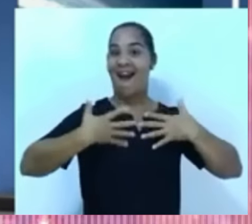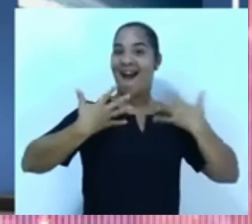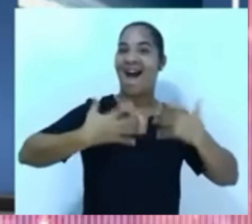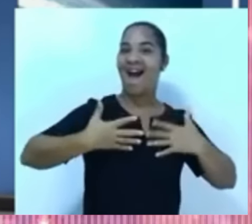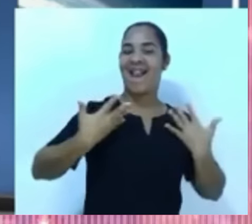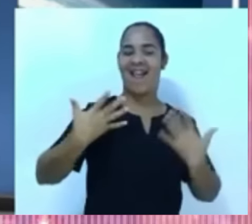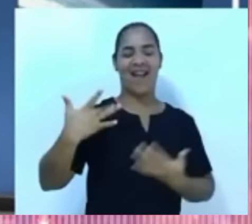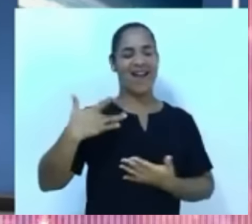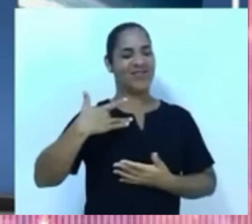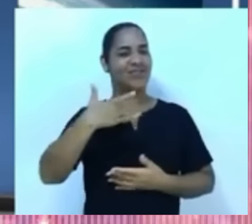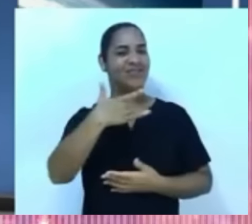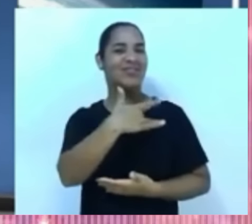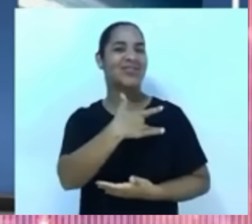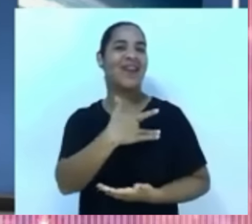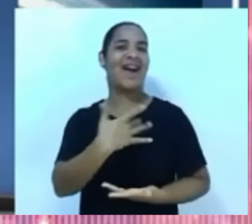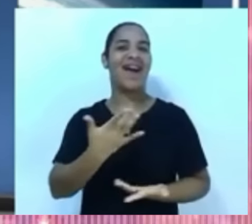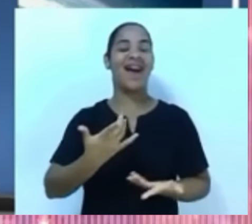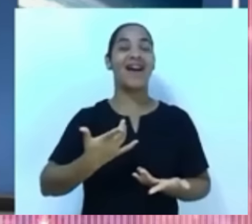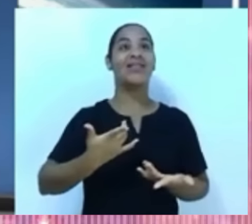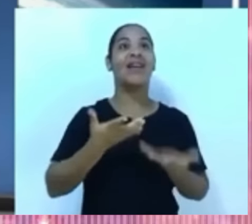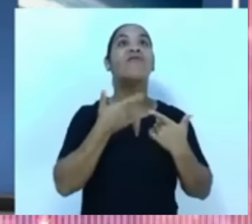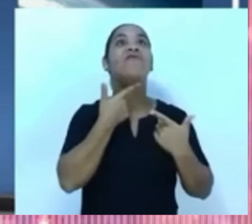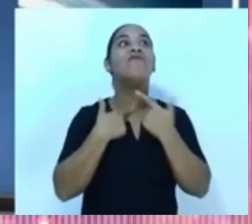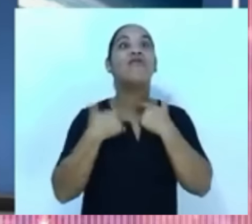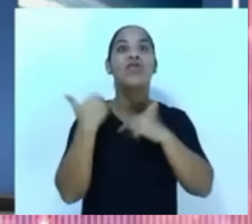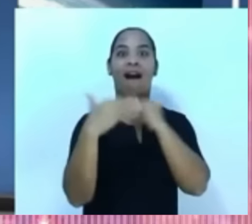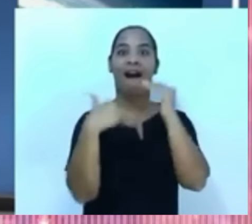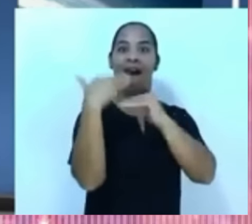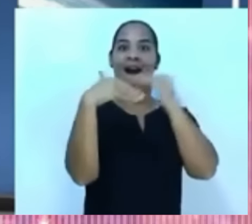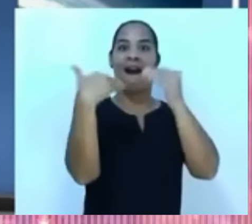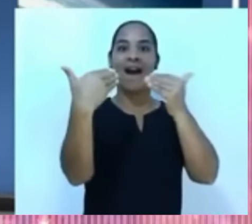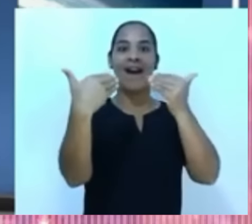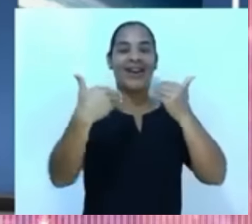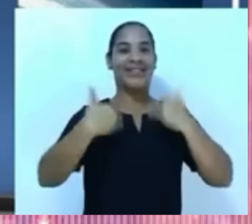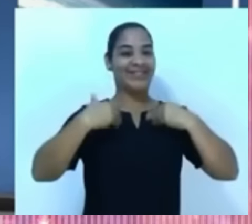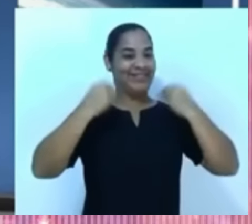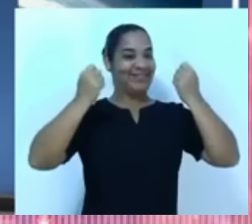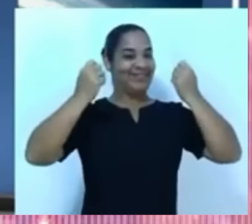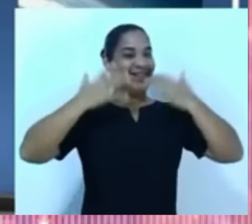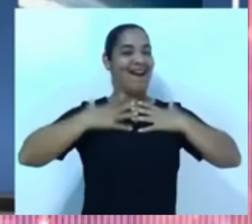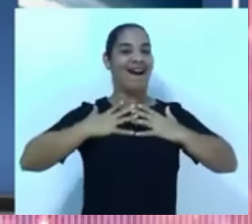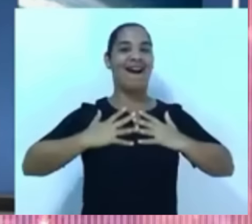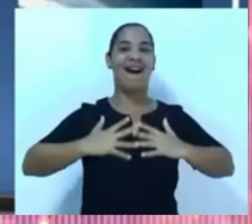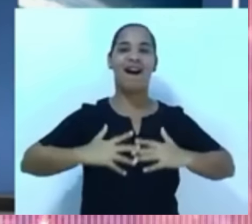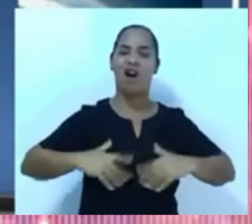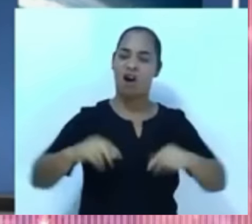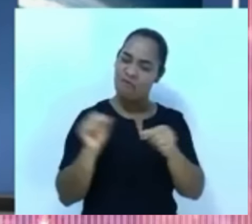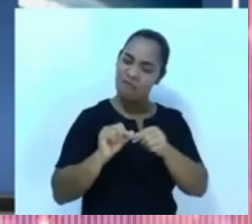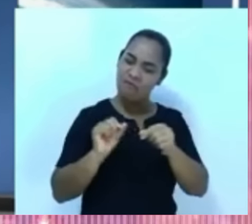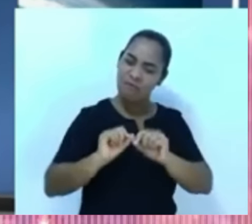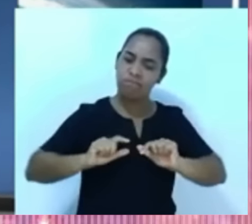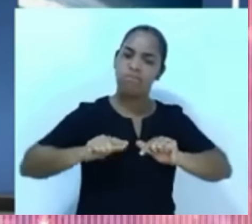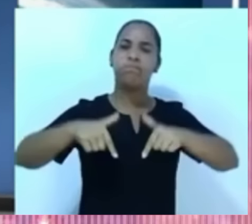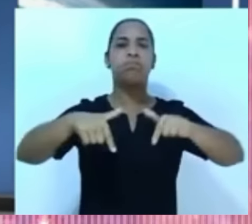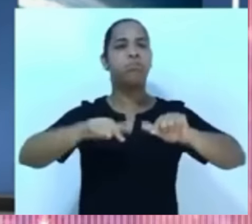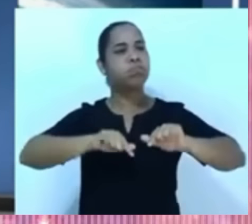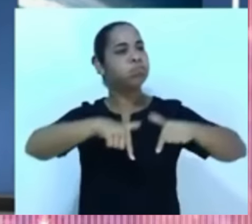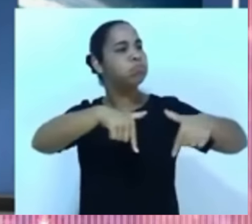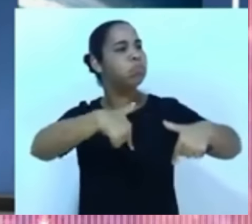saúde desejo de progredir realizações de obras que beneficiem a